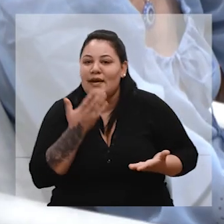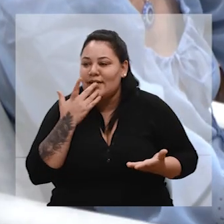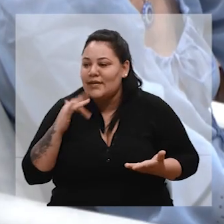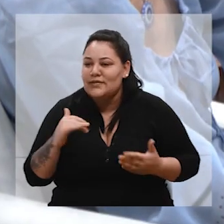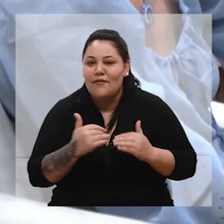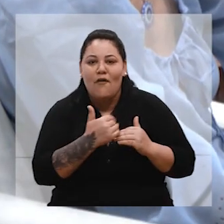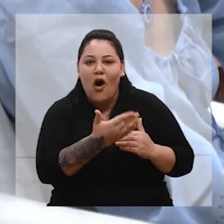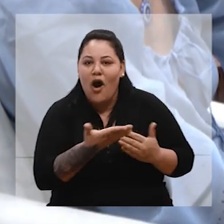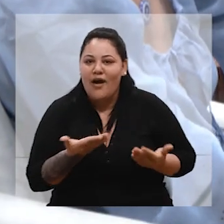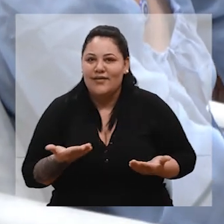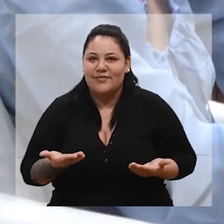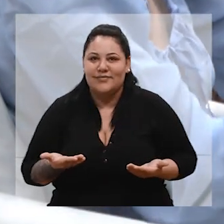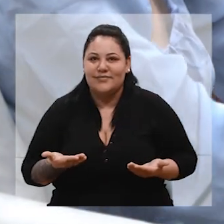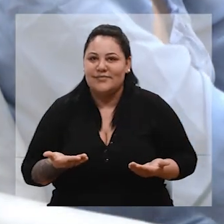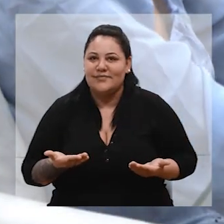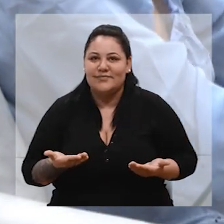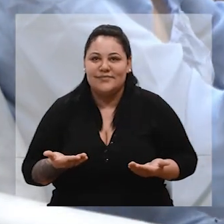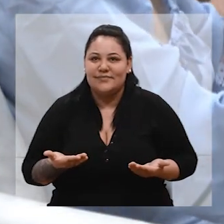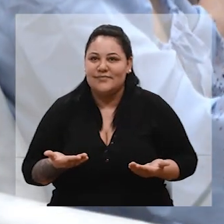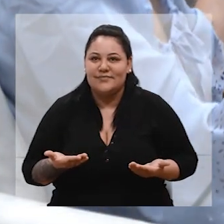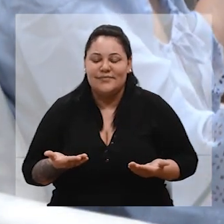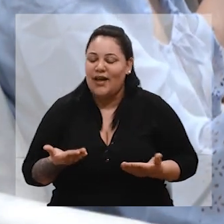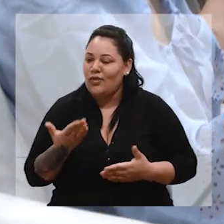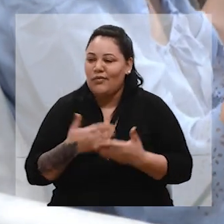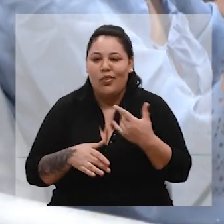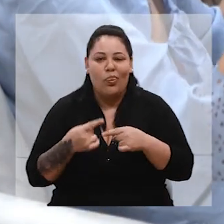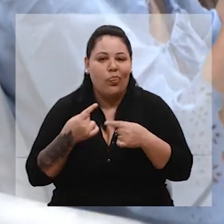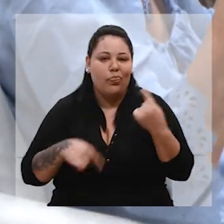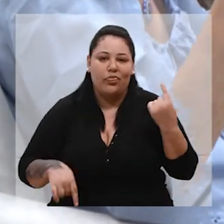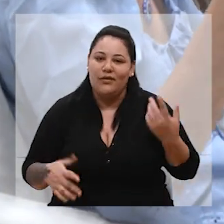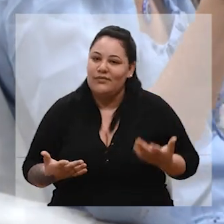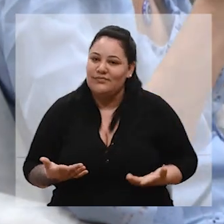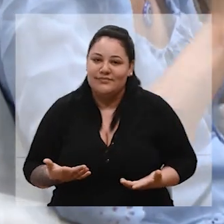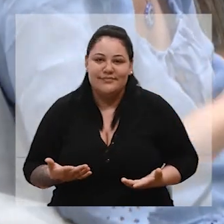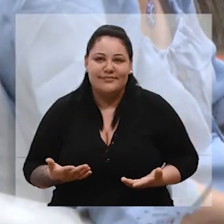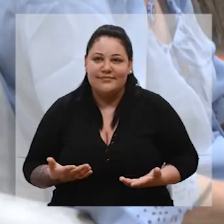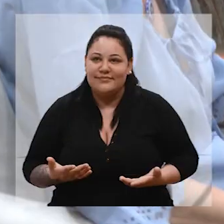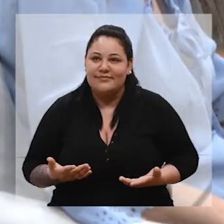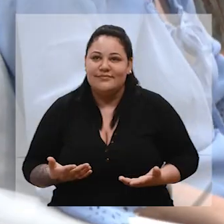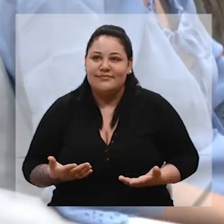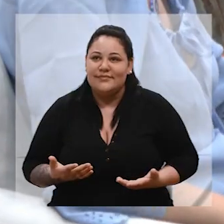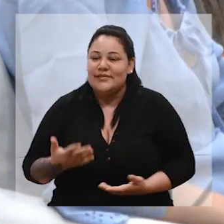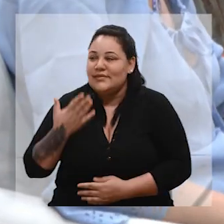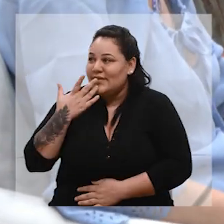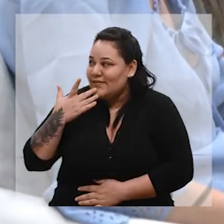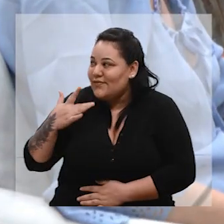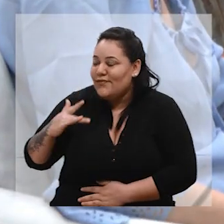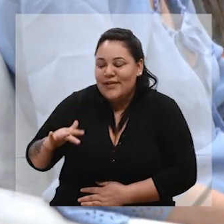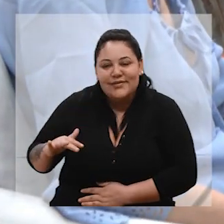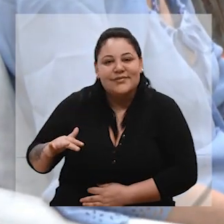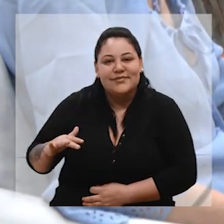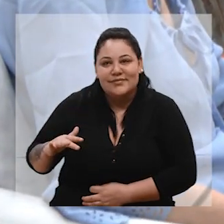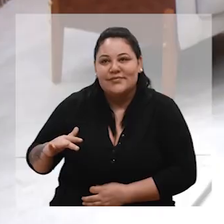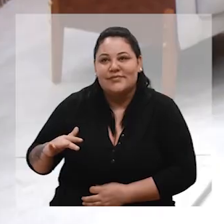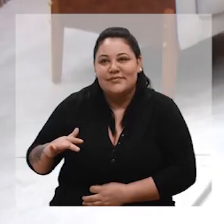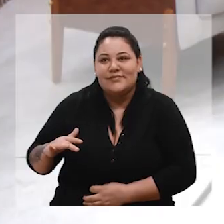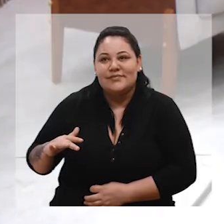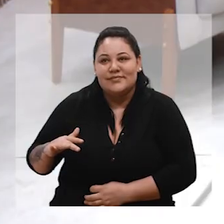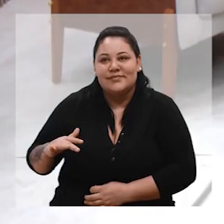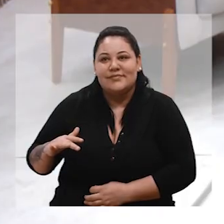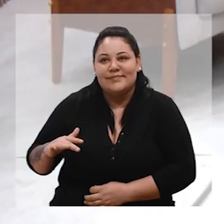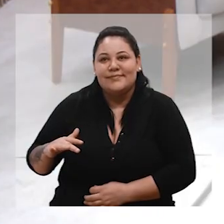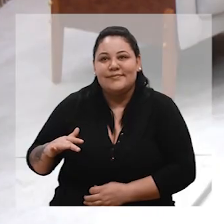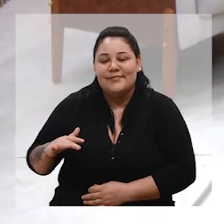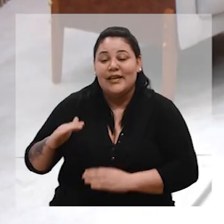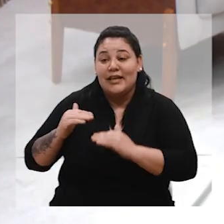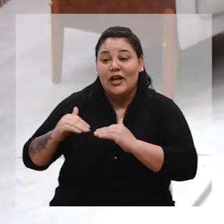receber a criança que ficou 12 horas fora, né? Então tudo estragado, né? Tudo esfarrapado. Convívio mínimo com a família, né? Que infância é